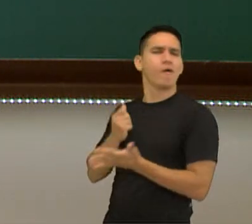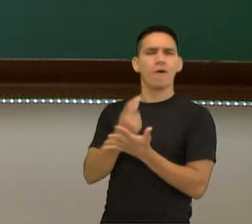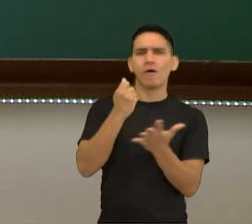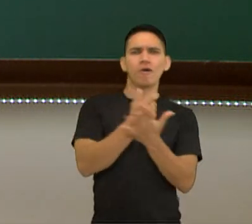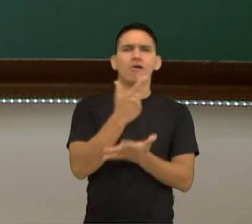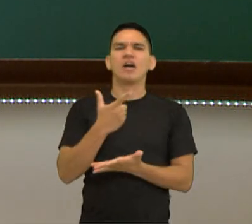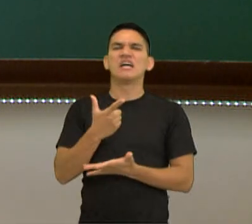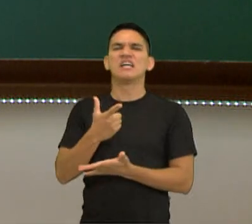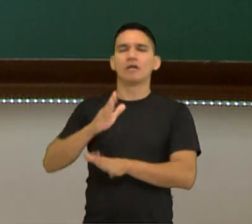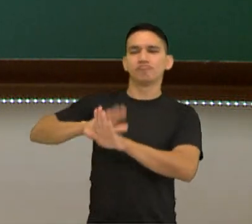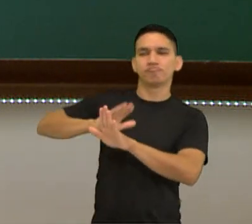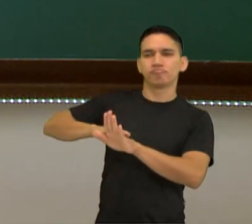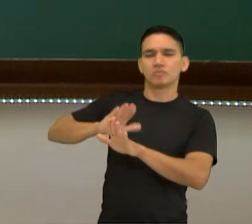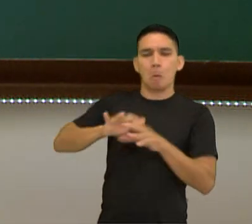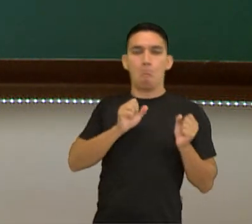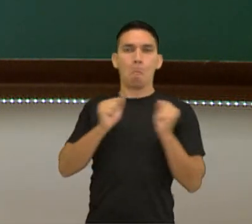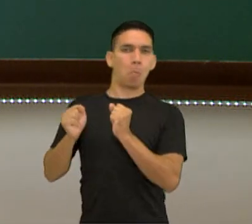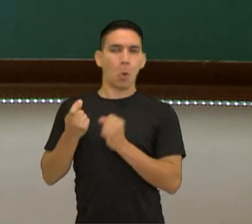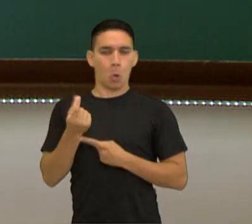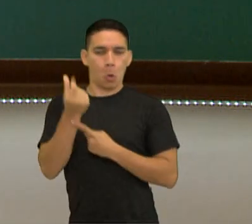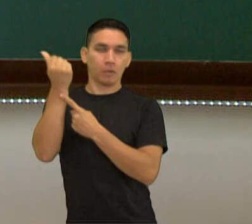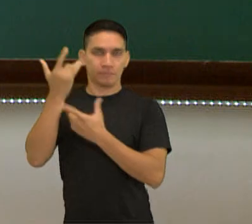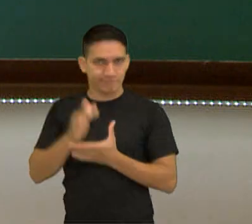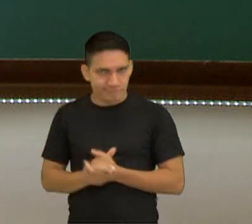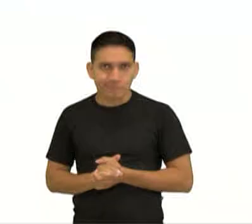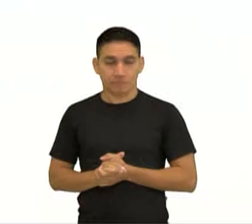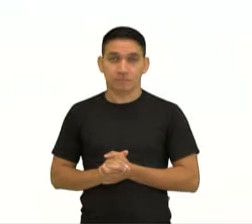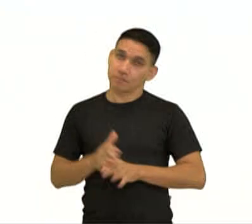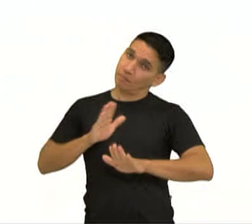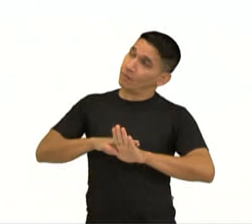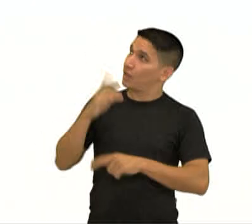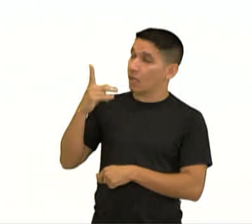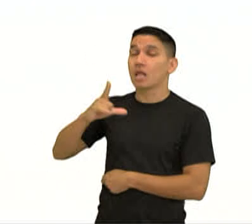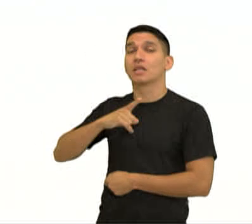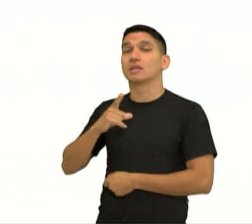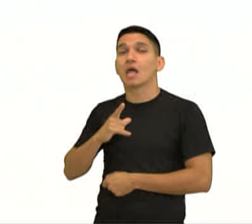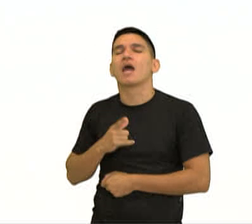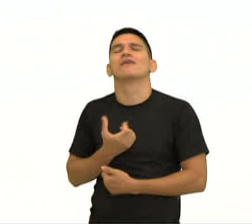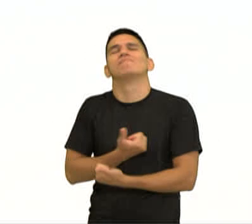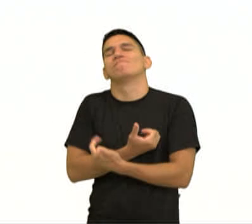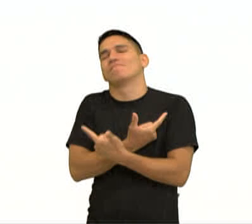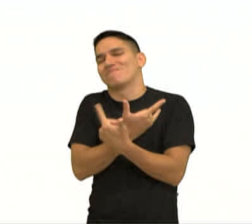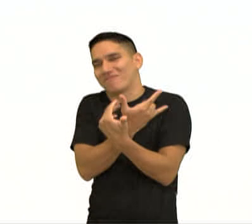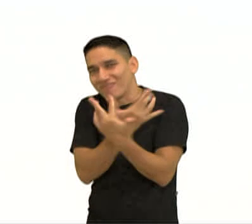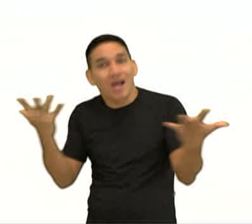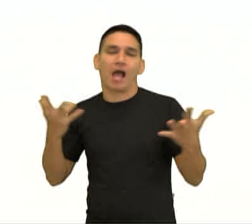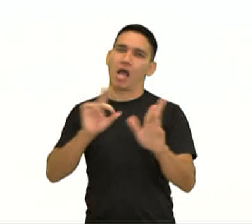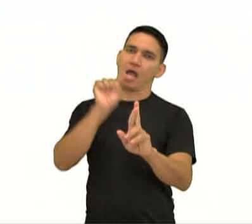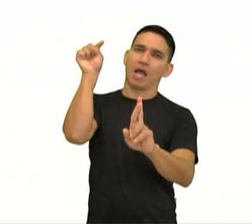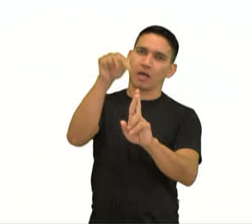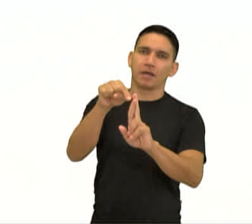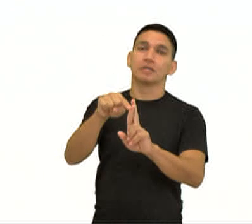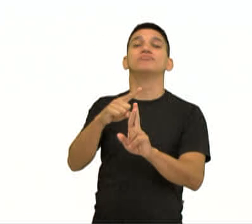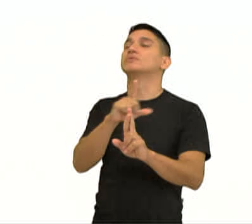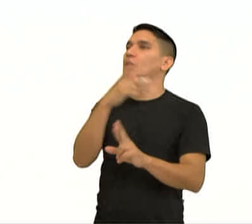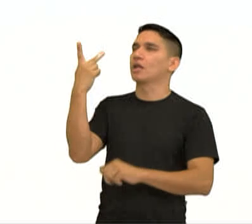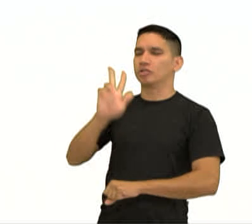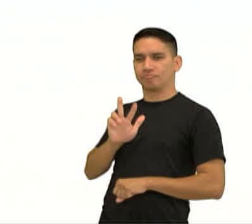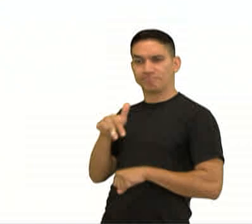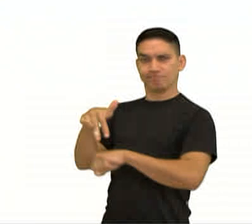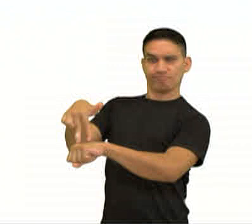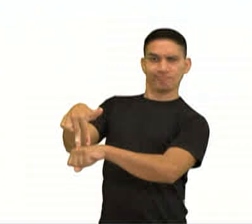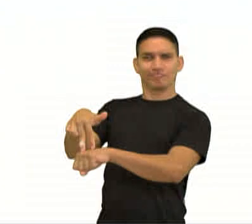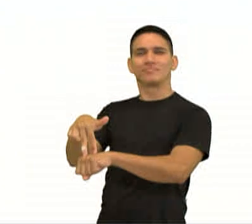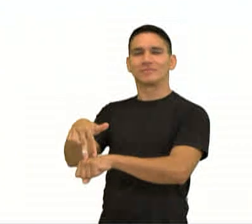ao poder, né? Olha só, nos traz muita referência essa performance do